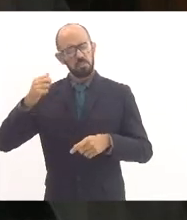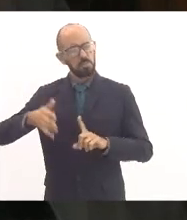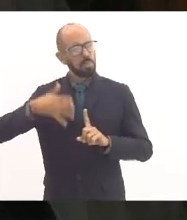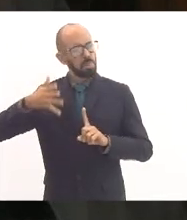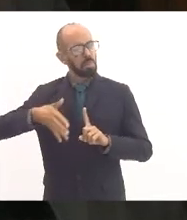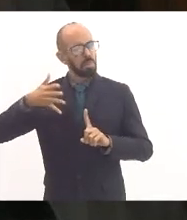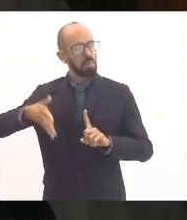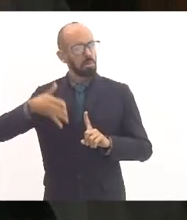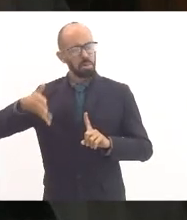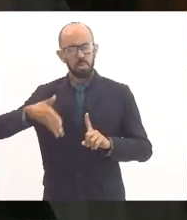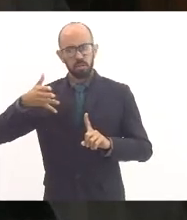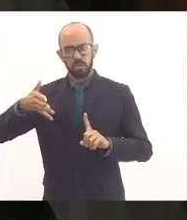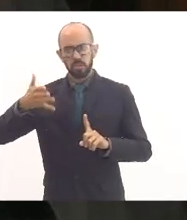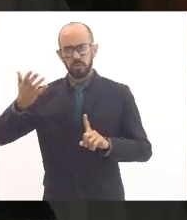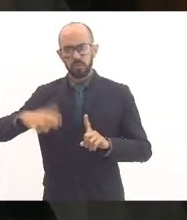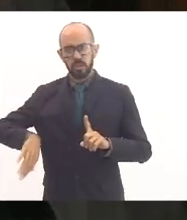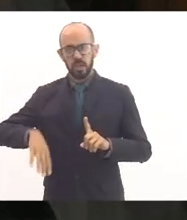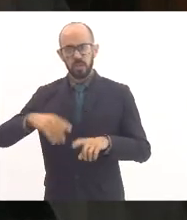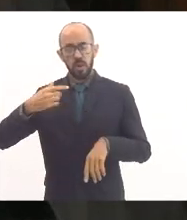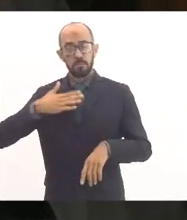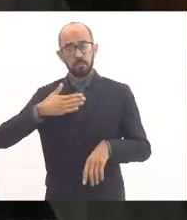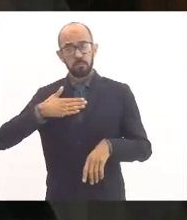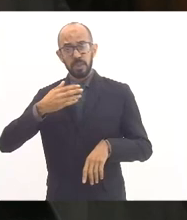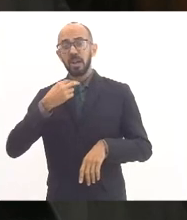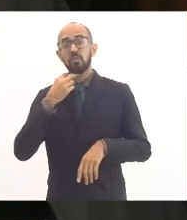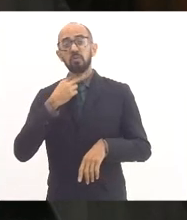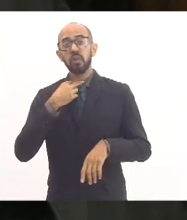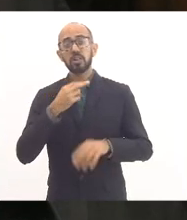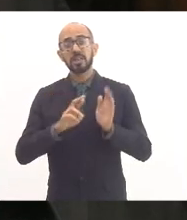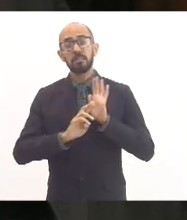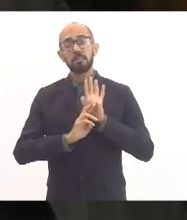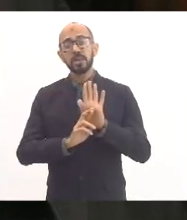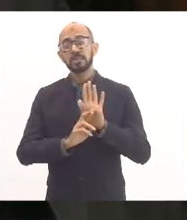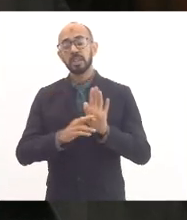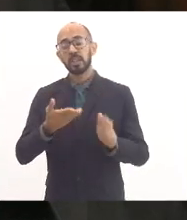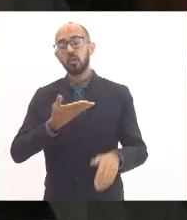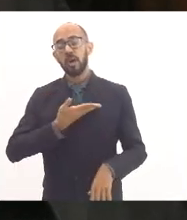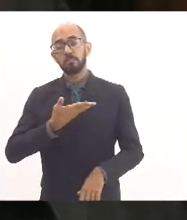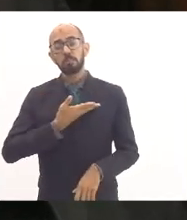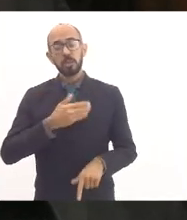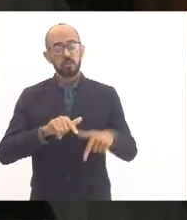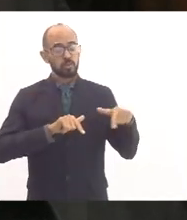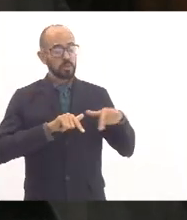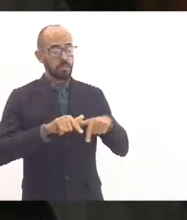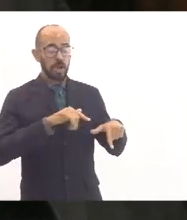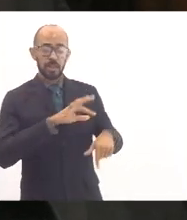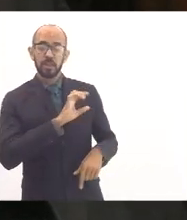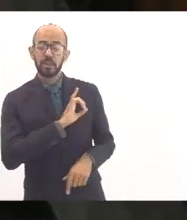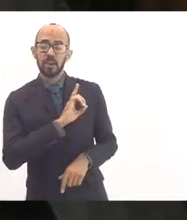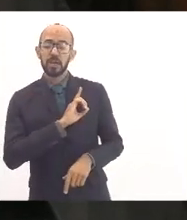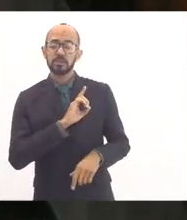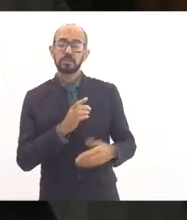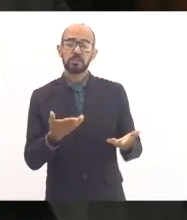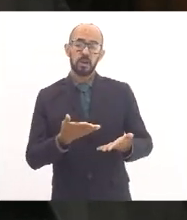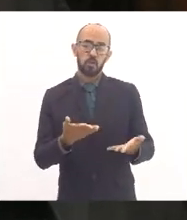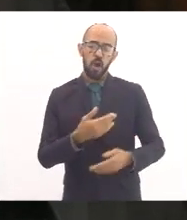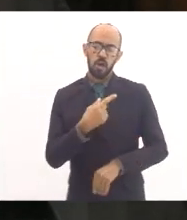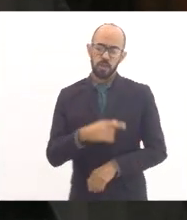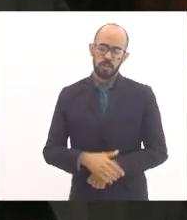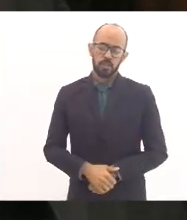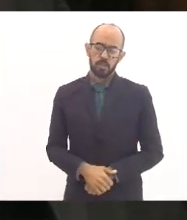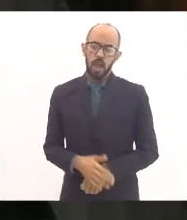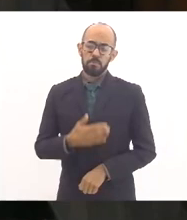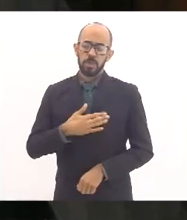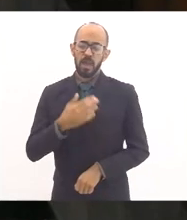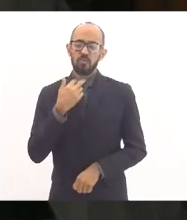a minha voz é a voz do tira é a voz do colega que está na delegacia agora a